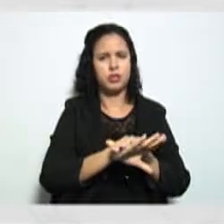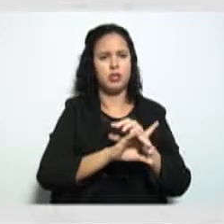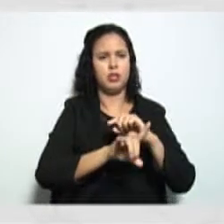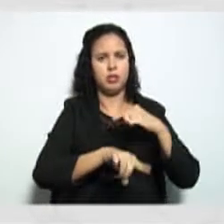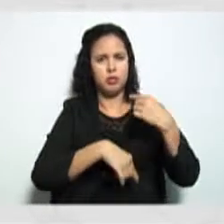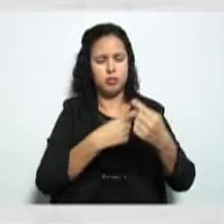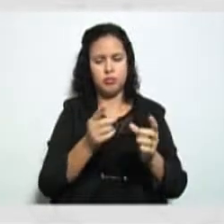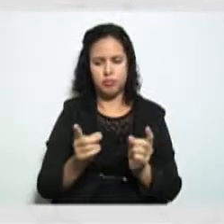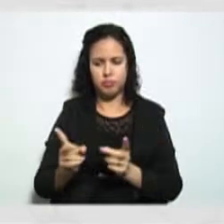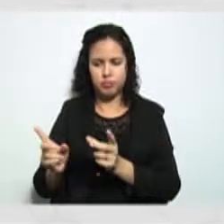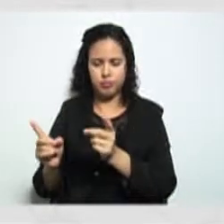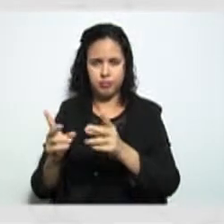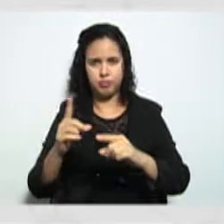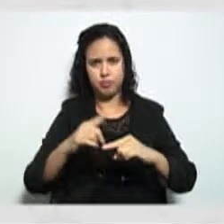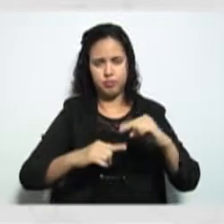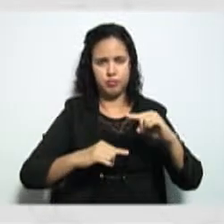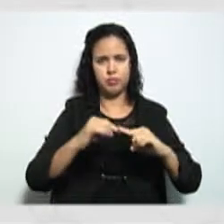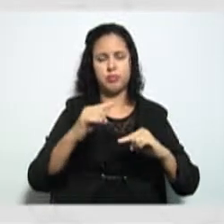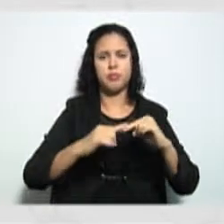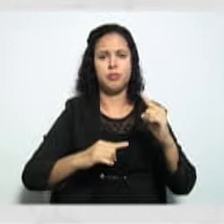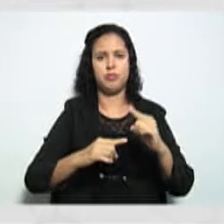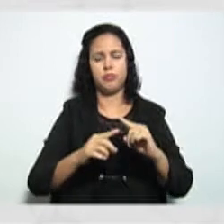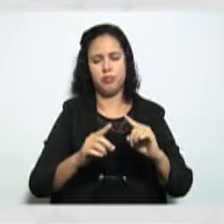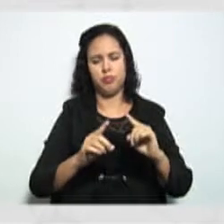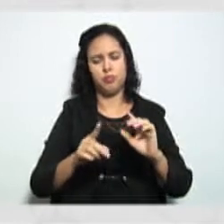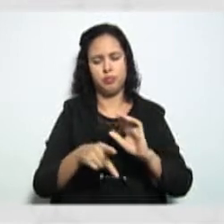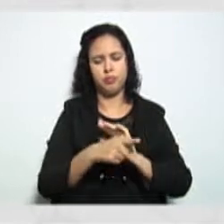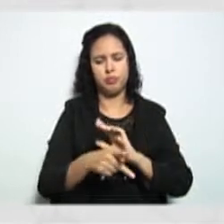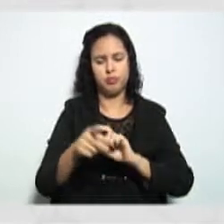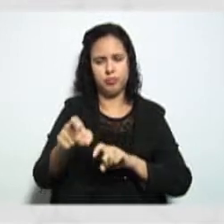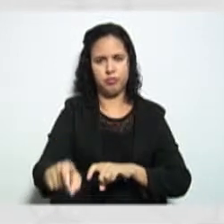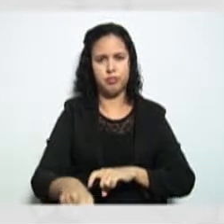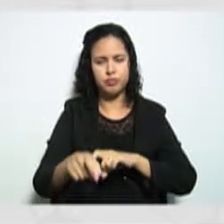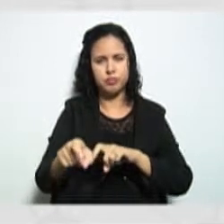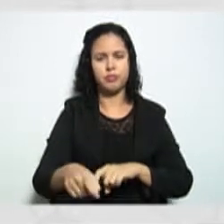seus produtos de origem agropecuária.